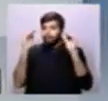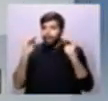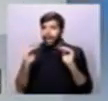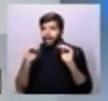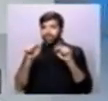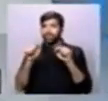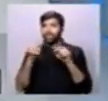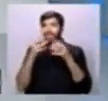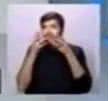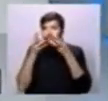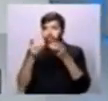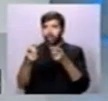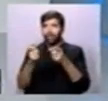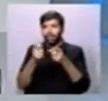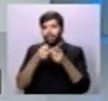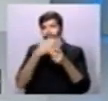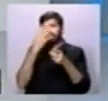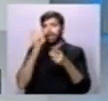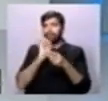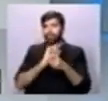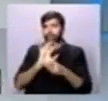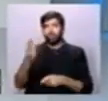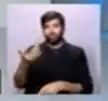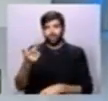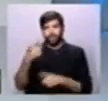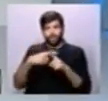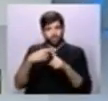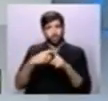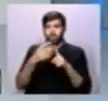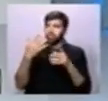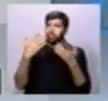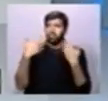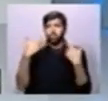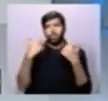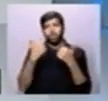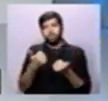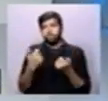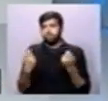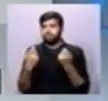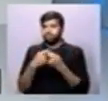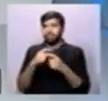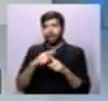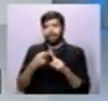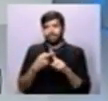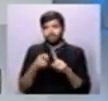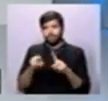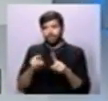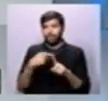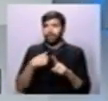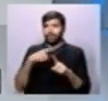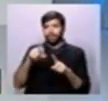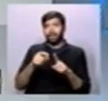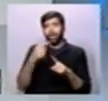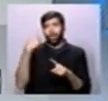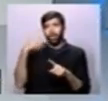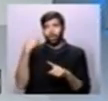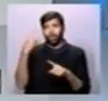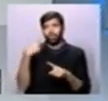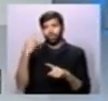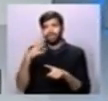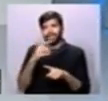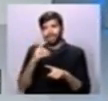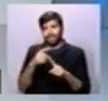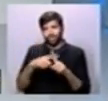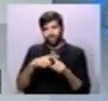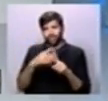e nevoeiros durante a madrugada. Temperaturas bastante agradáveis para esta época do ano. Temos Londres com 16 graus, Dublin também,